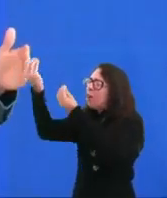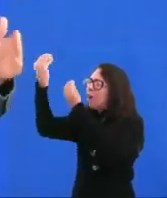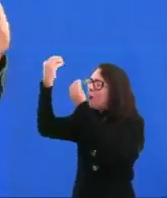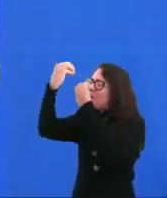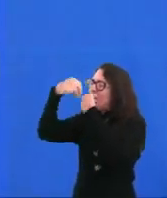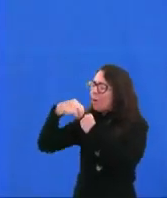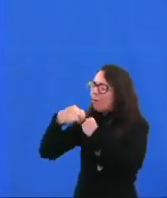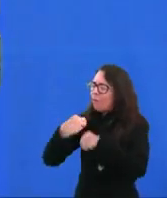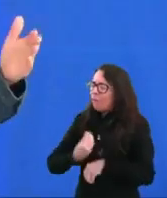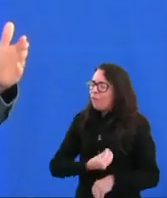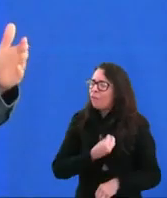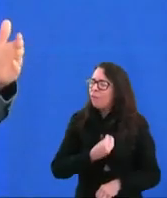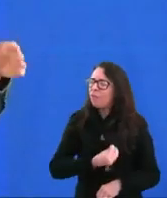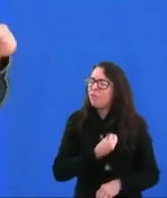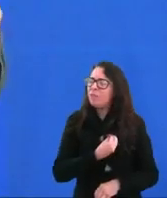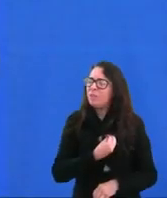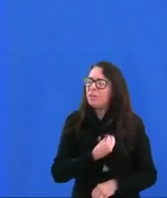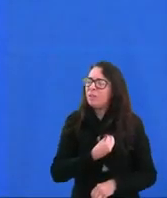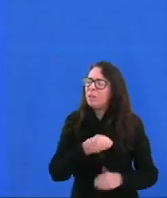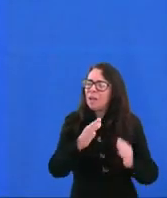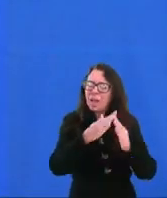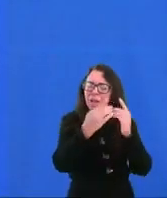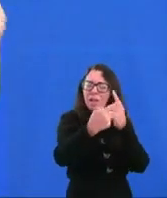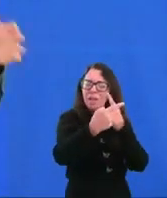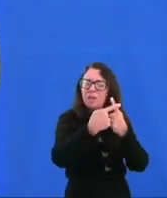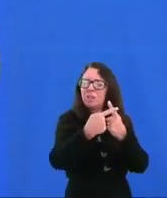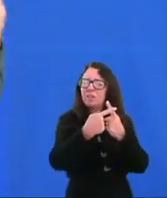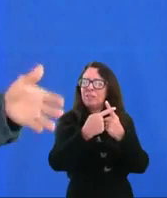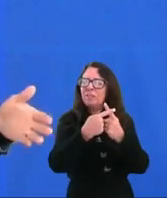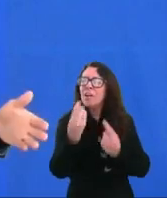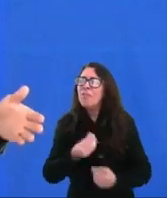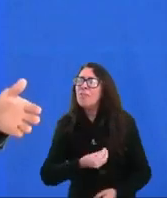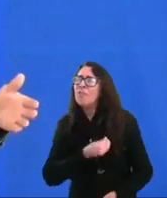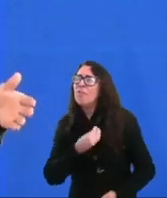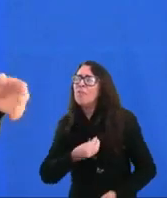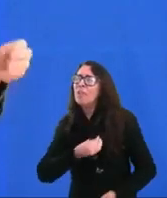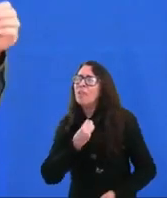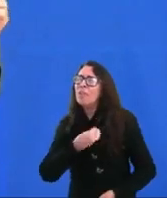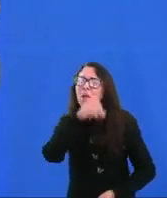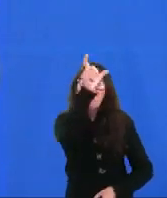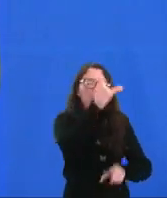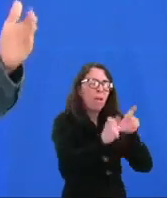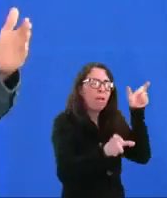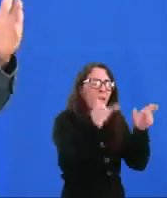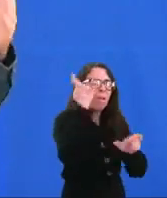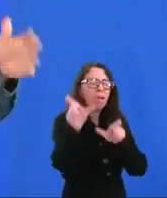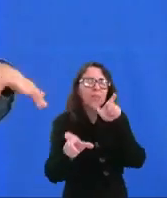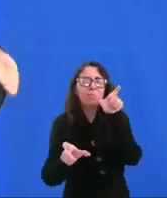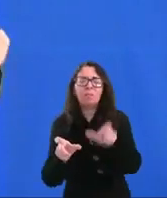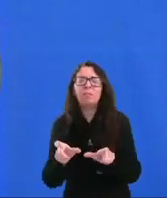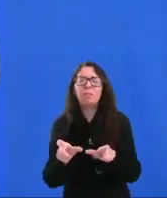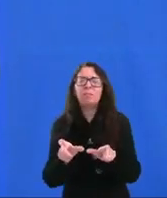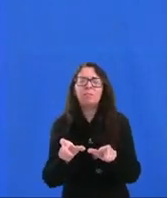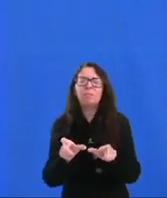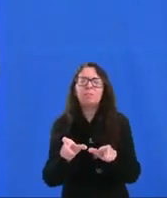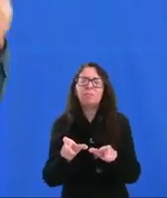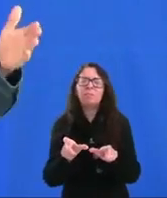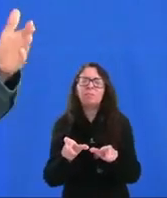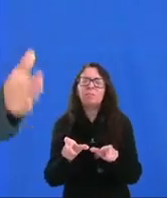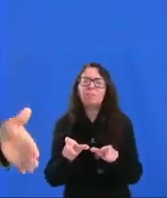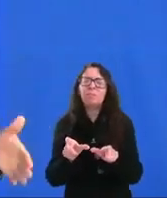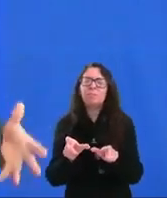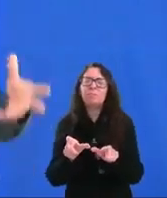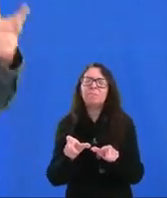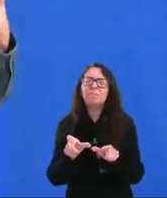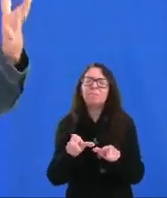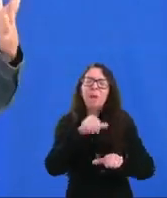agir no nosso ser, transformando o nosso coração, a nossa alma, na tua vontade, naquilo que nós somos,